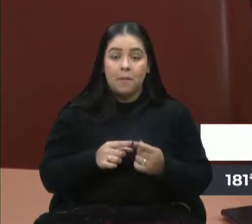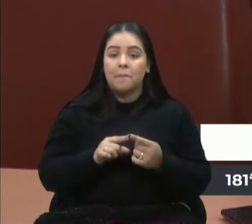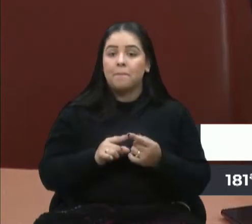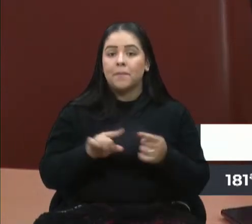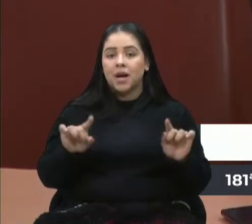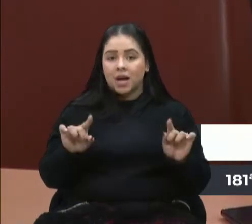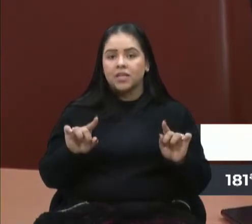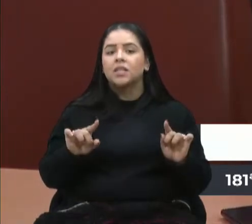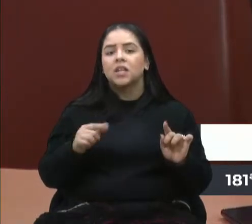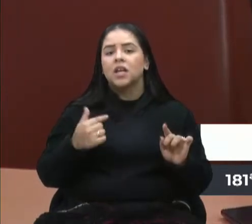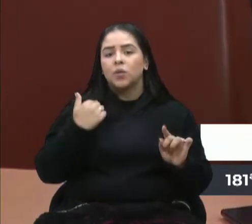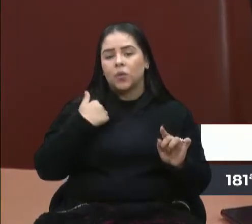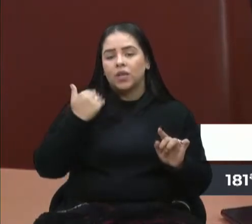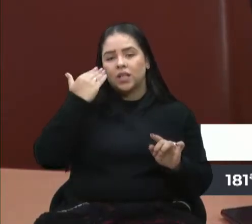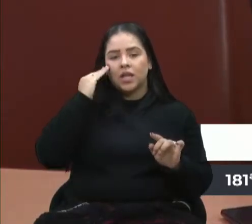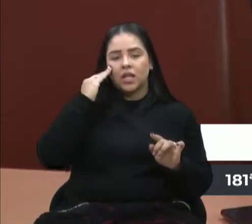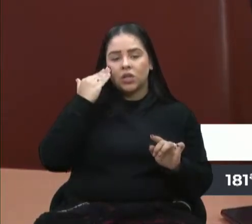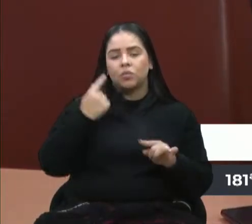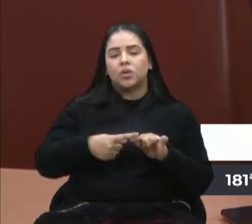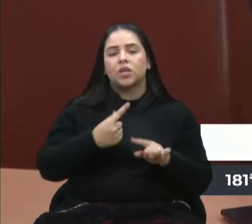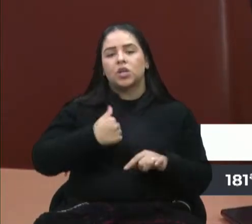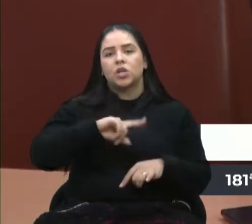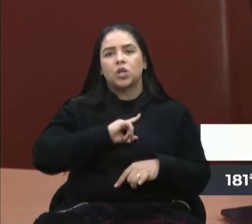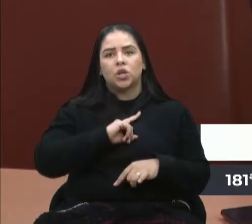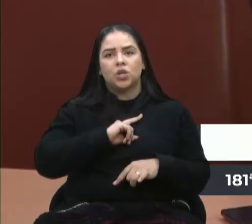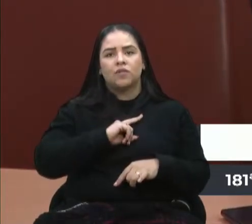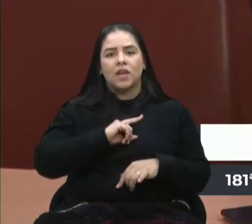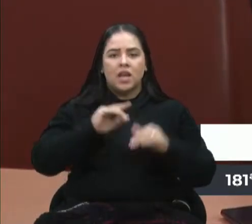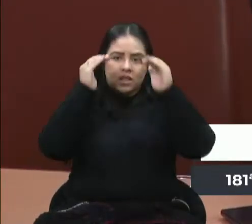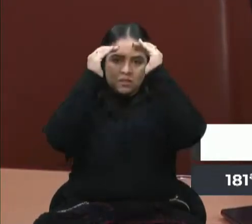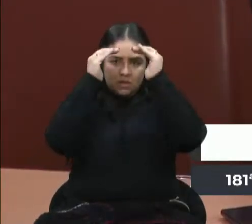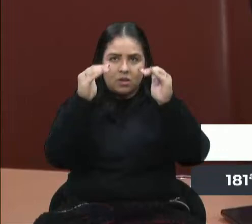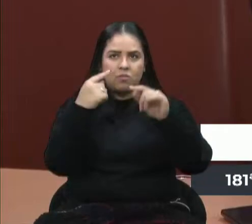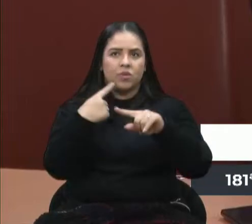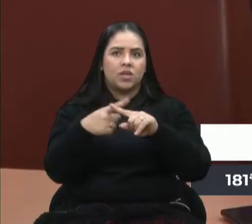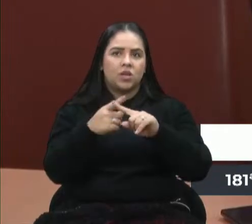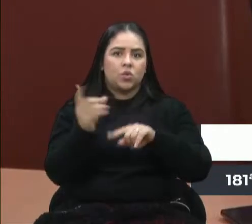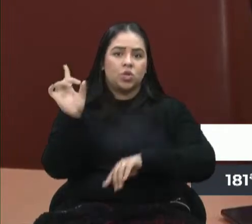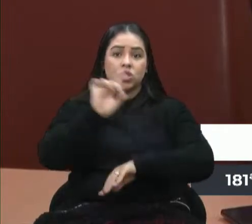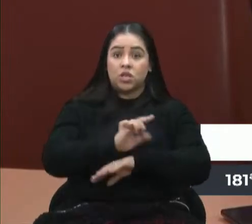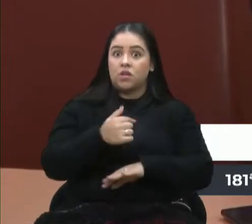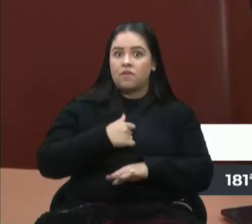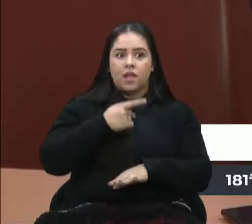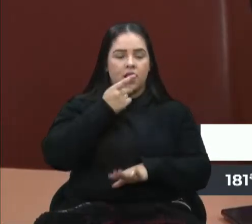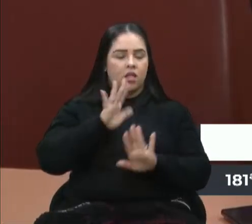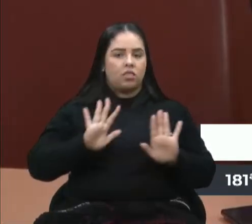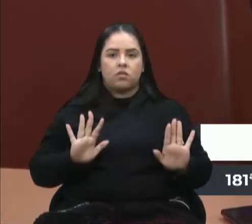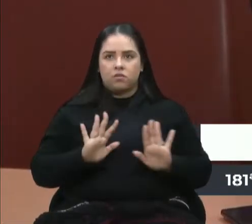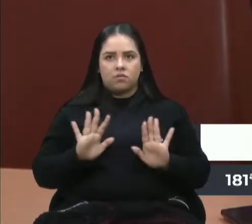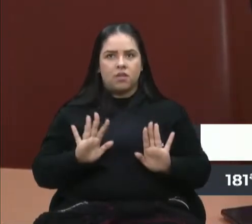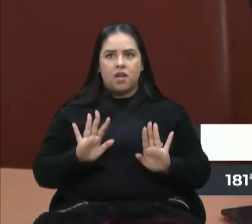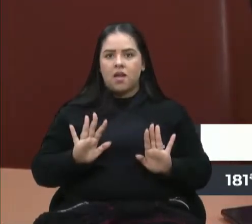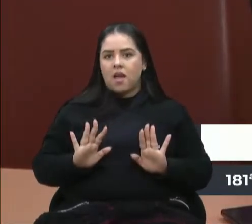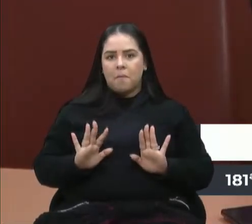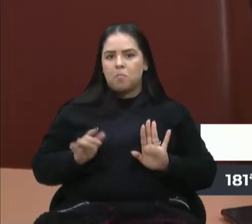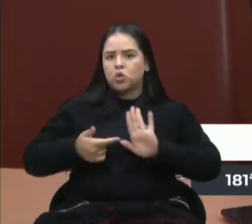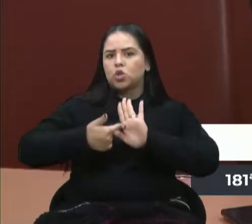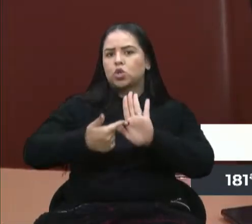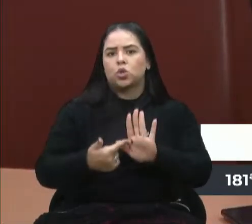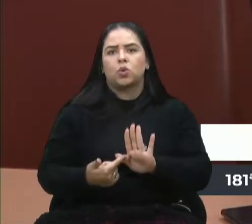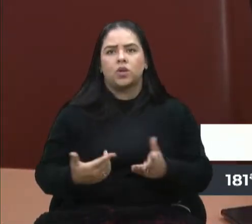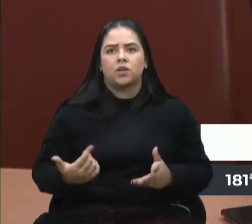situação, fique tranquilo. Fique tranquilo que a gente vai obedecer, porque um dia, quando eu falei aqui, nossa, a questão de ordem apareceu e